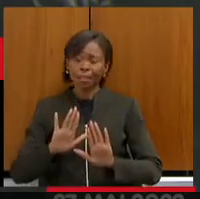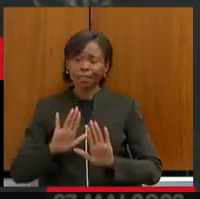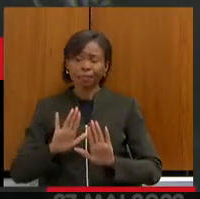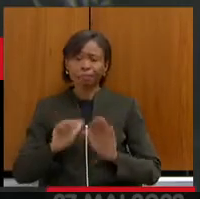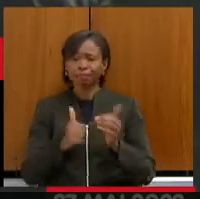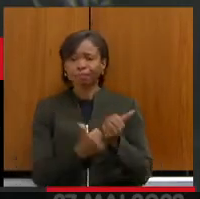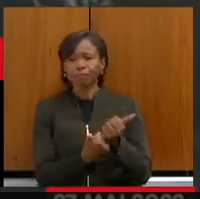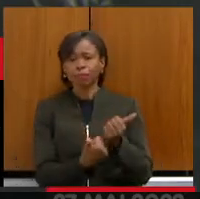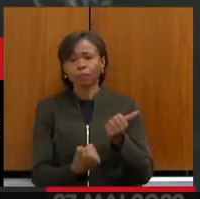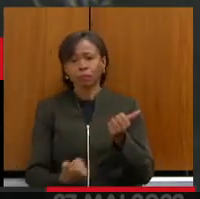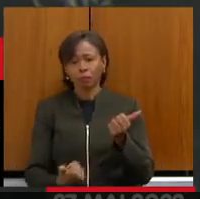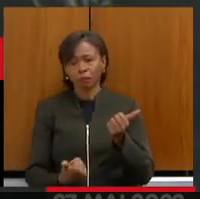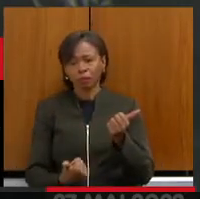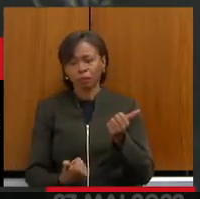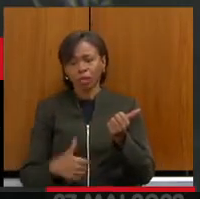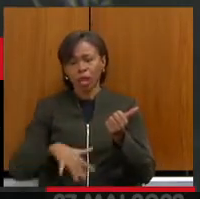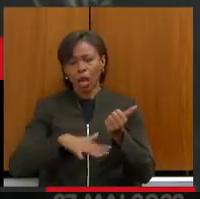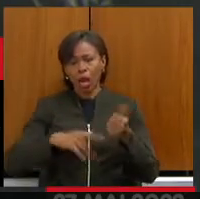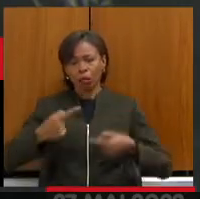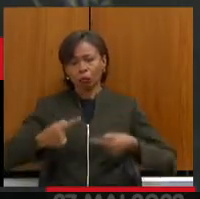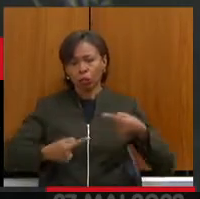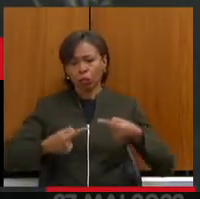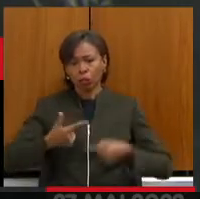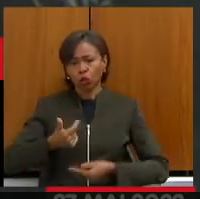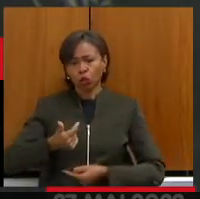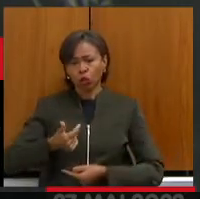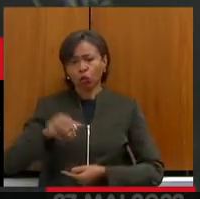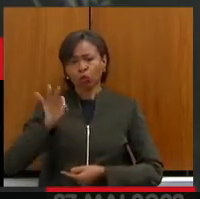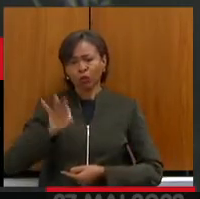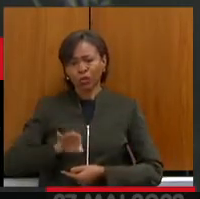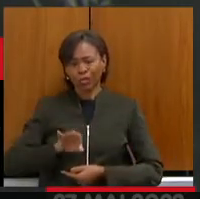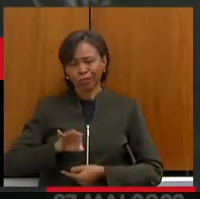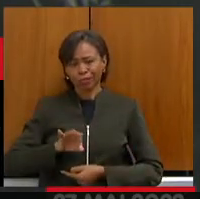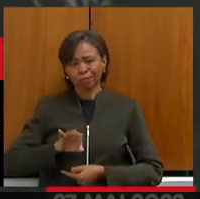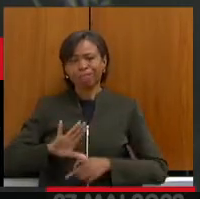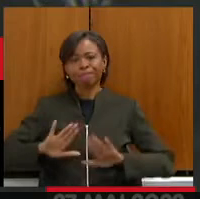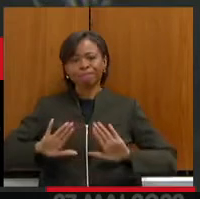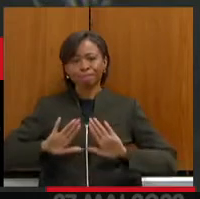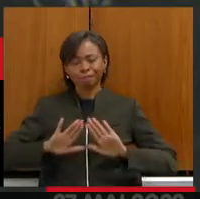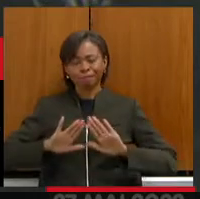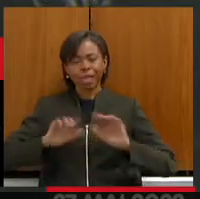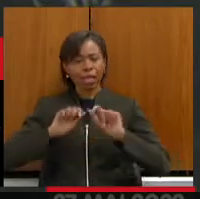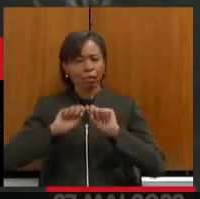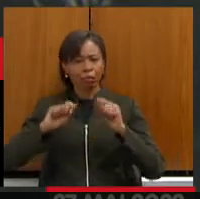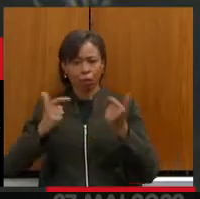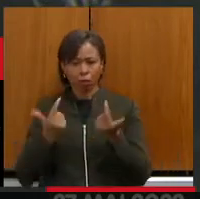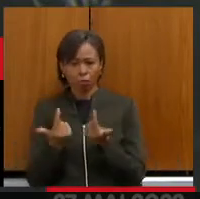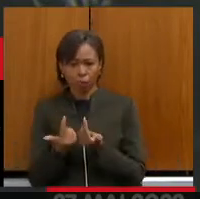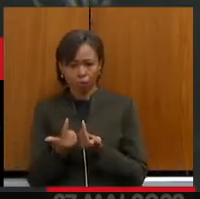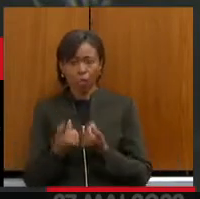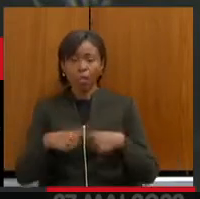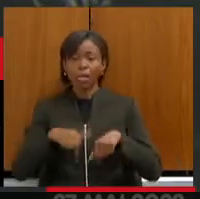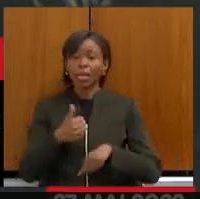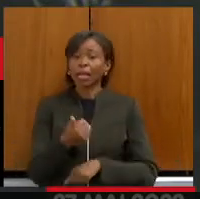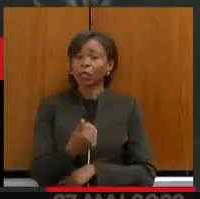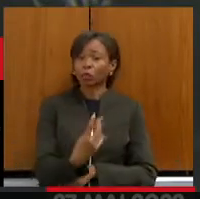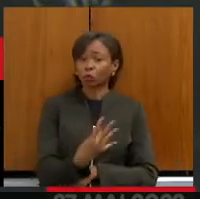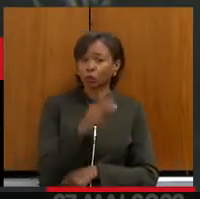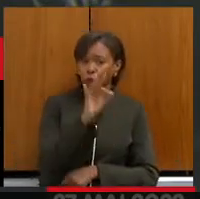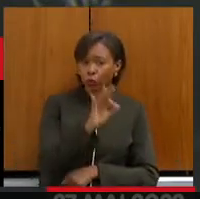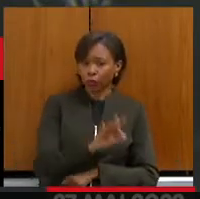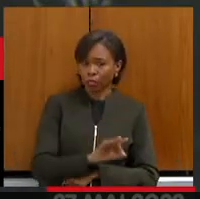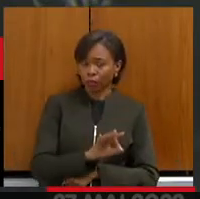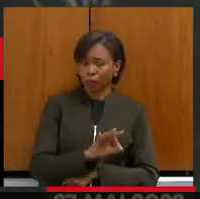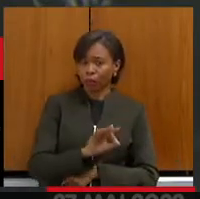política ocupando apenas doze por cento das cadeiras da Assembleia Legislativa de Minas Gerais 14 por cento nas câmaras municipais mineiras